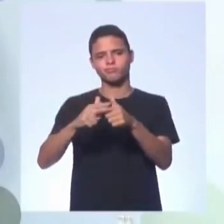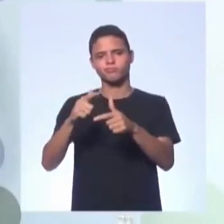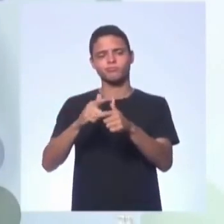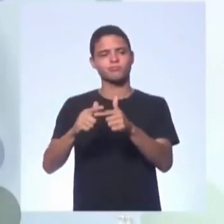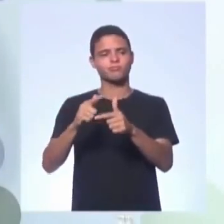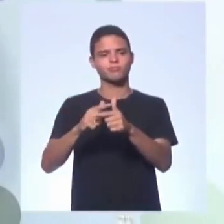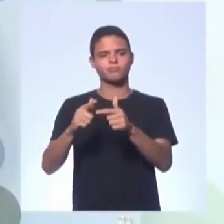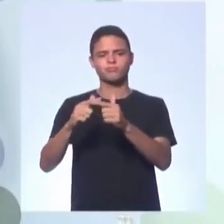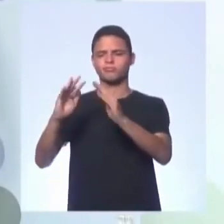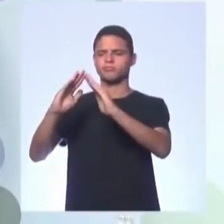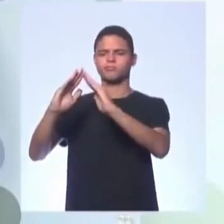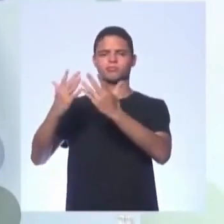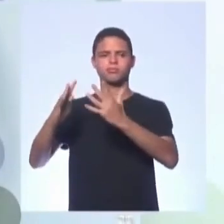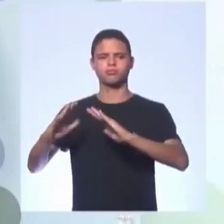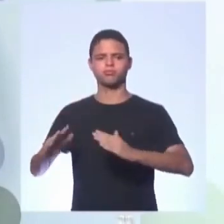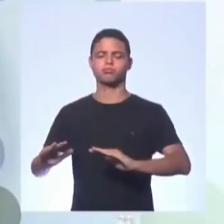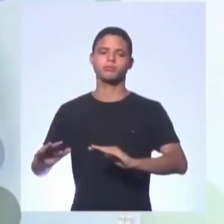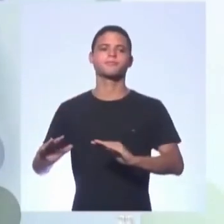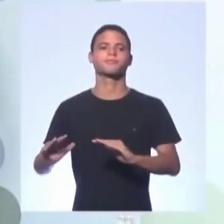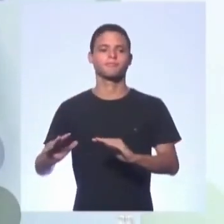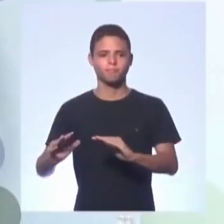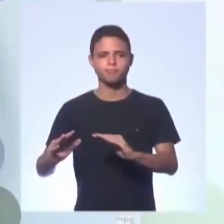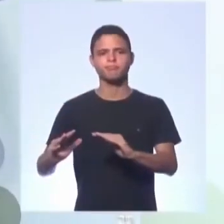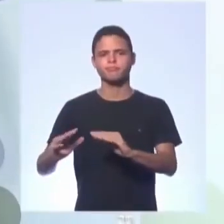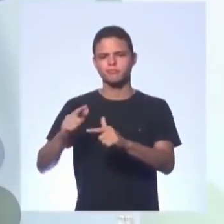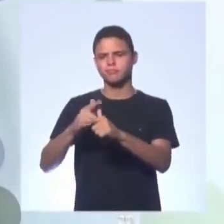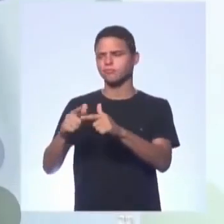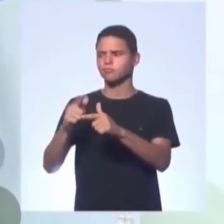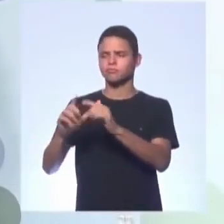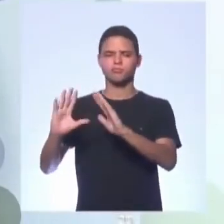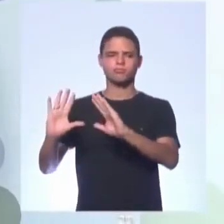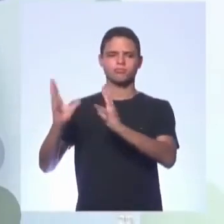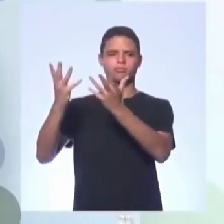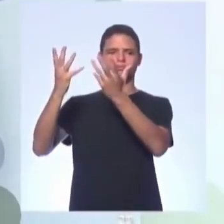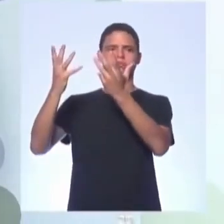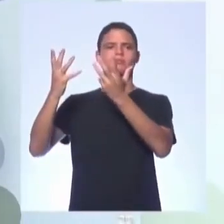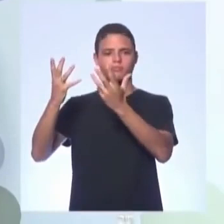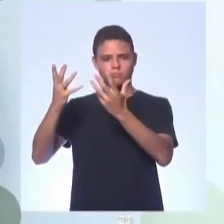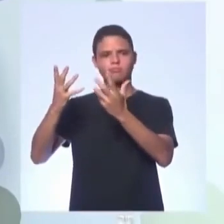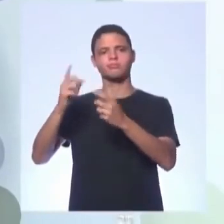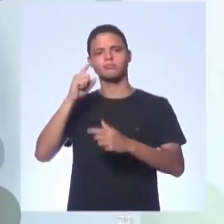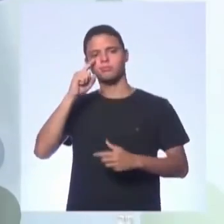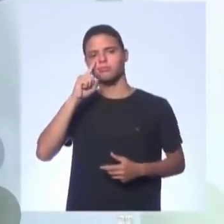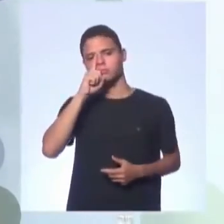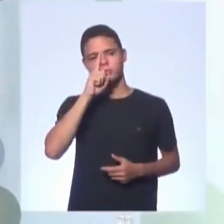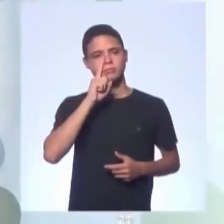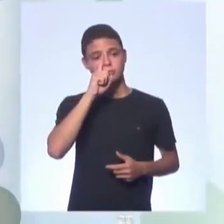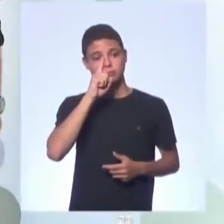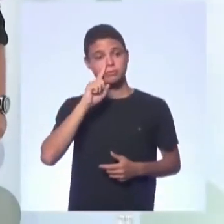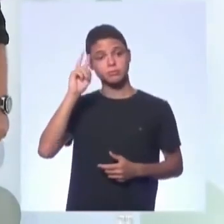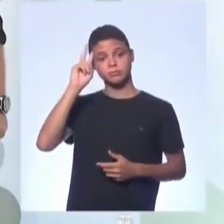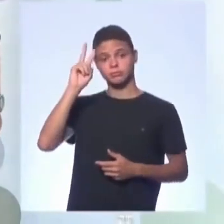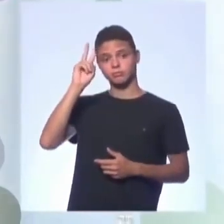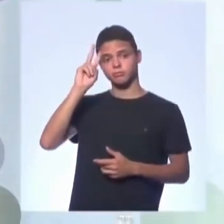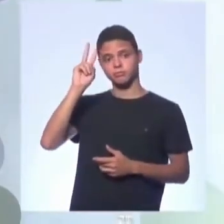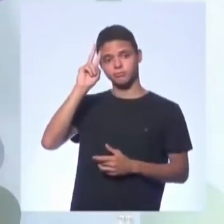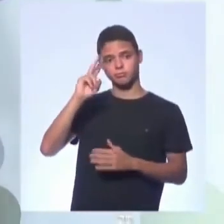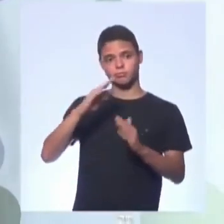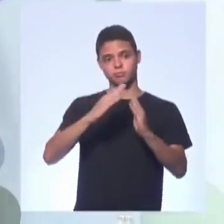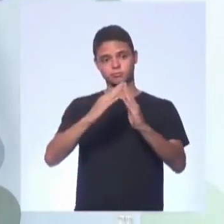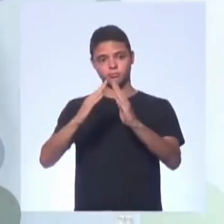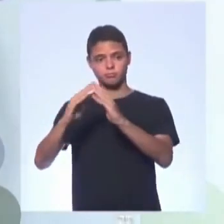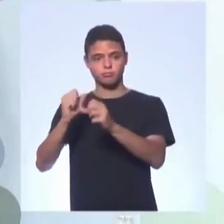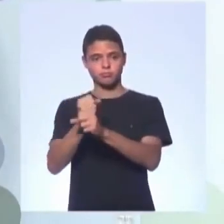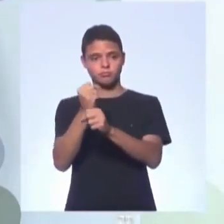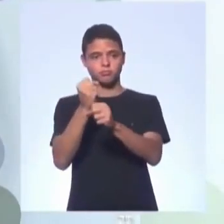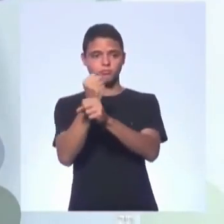de desmoronamento, um problema de destruição, né? Tem que lembrar que boa parte dessas casas aí, elas foram construídas, né,